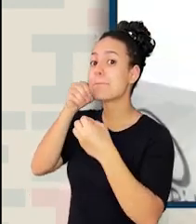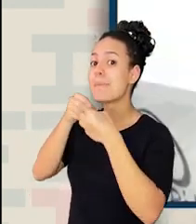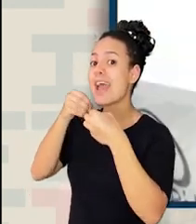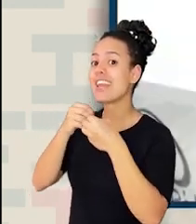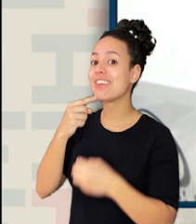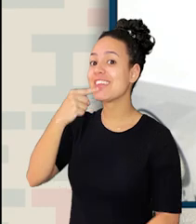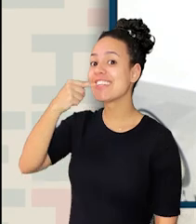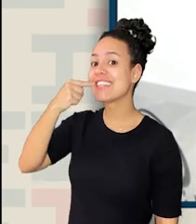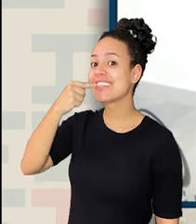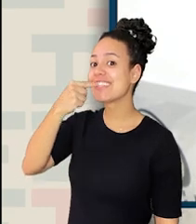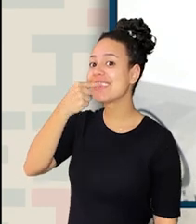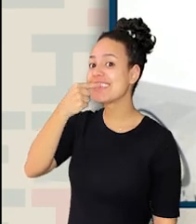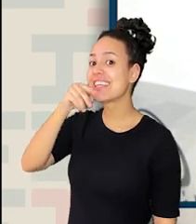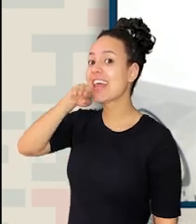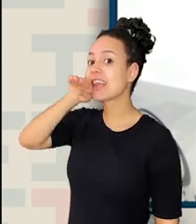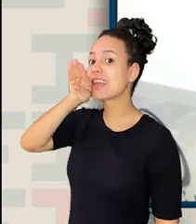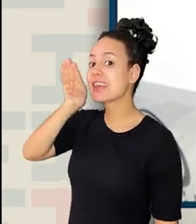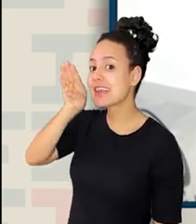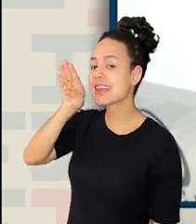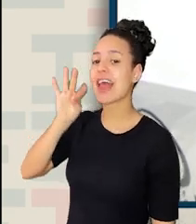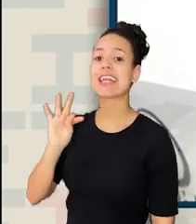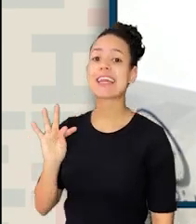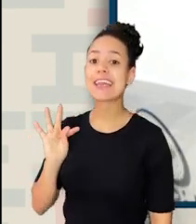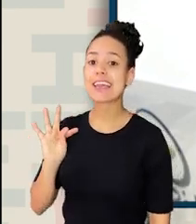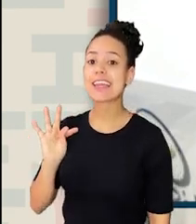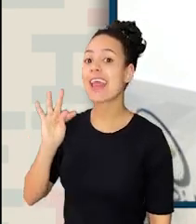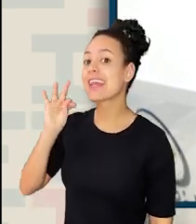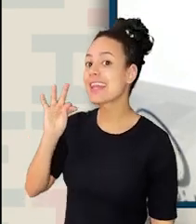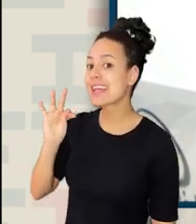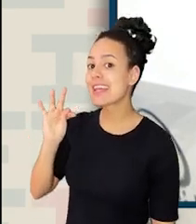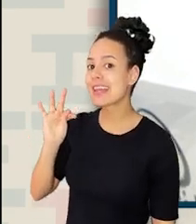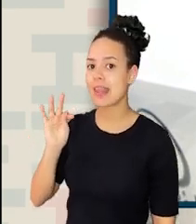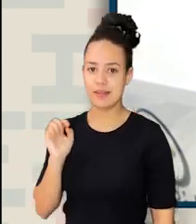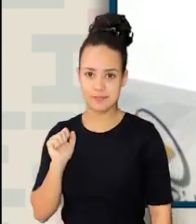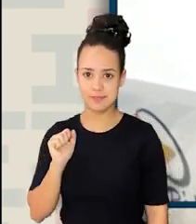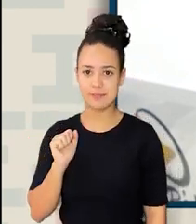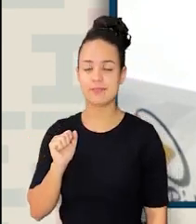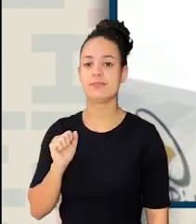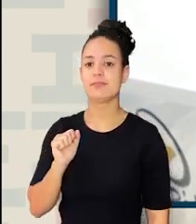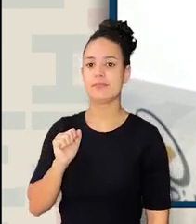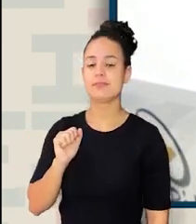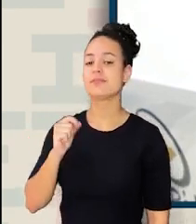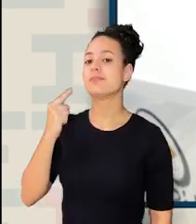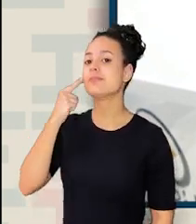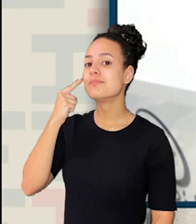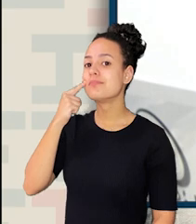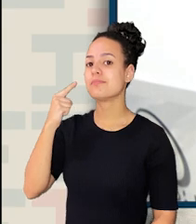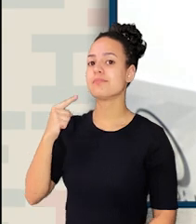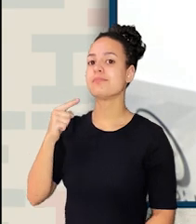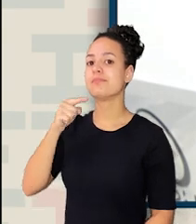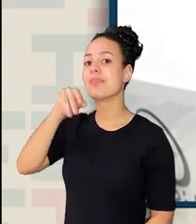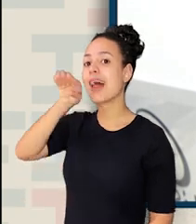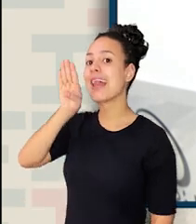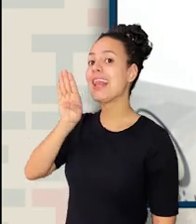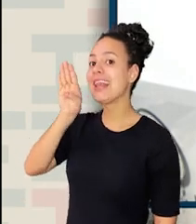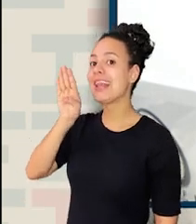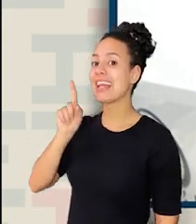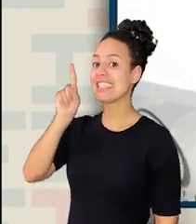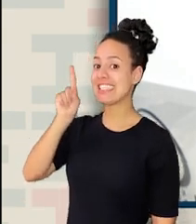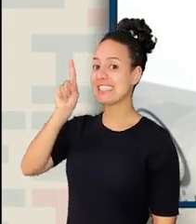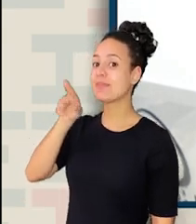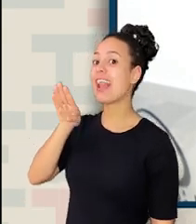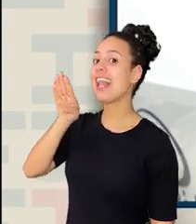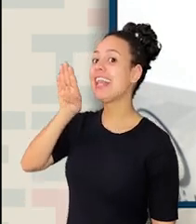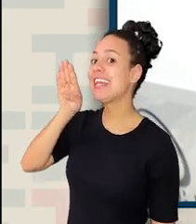T, T. Ela vai se posicionar perto dos seus dentes superiores, no palato, no céu da